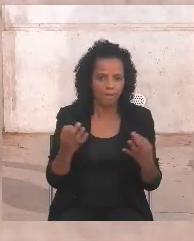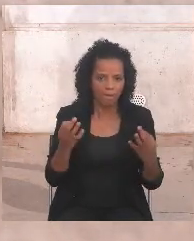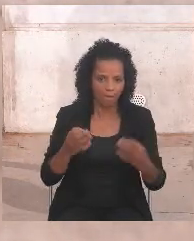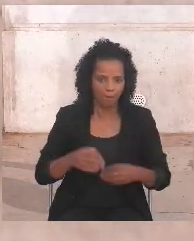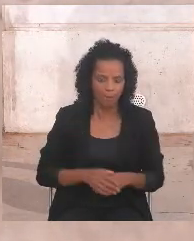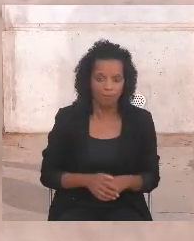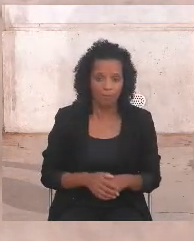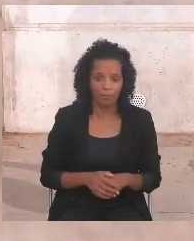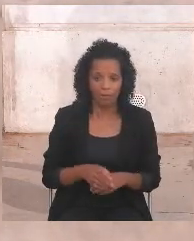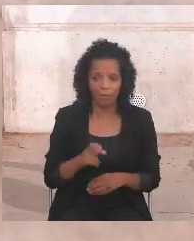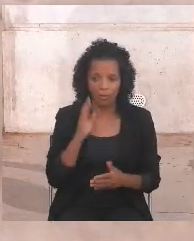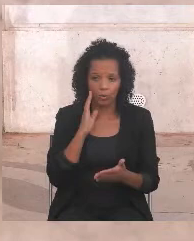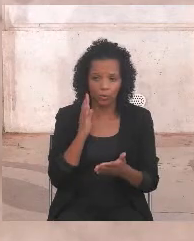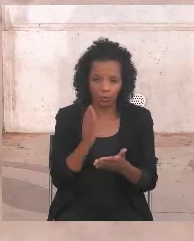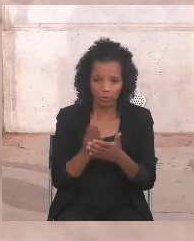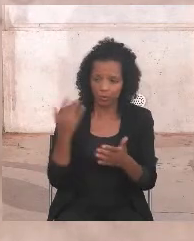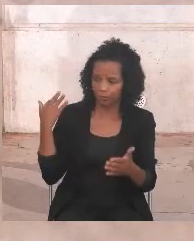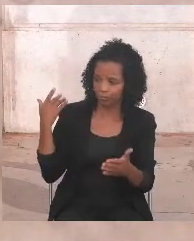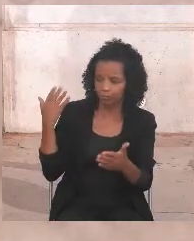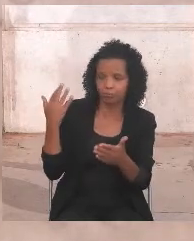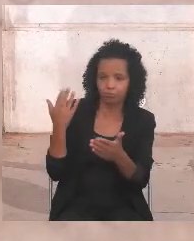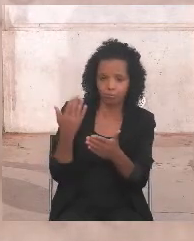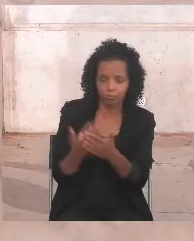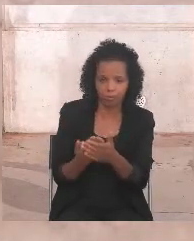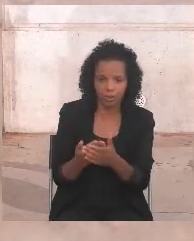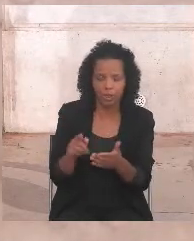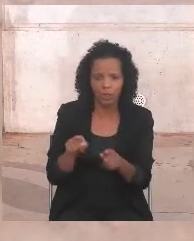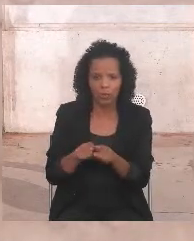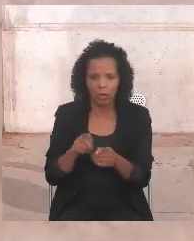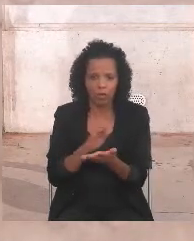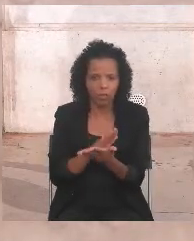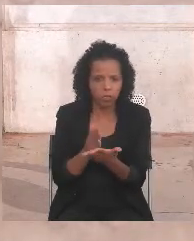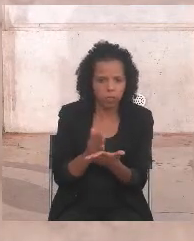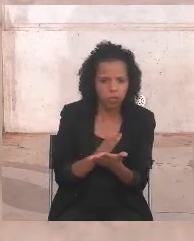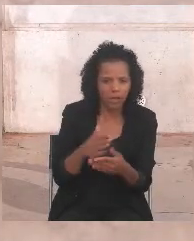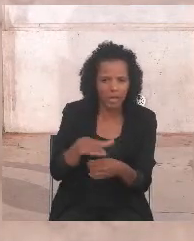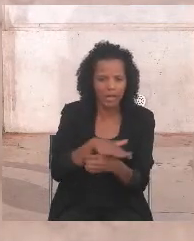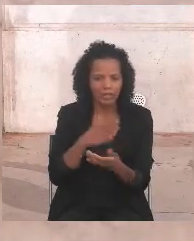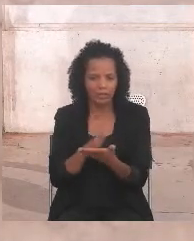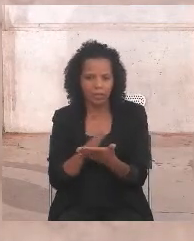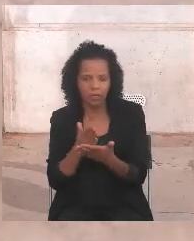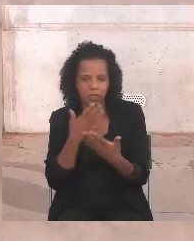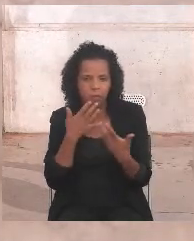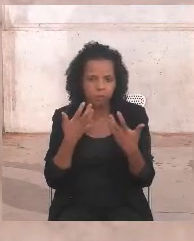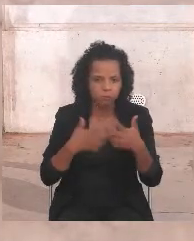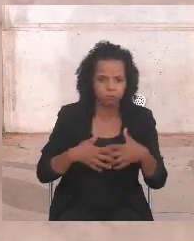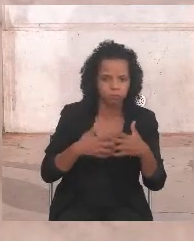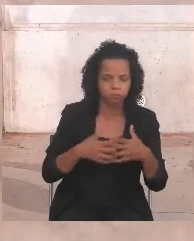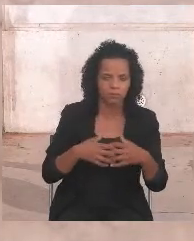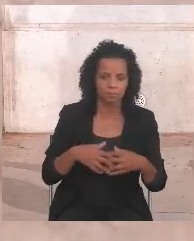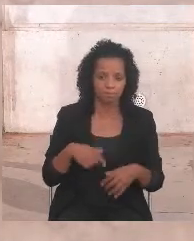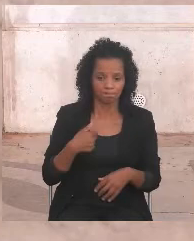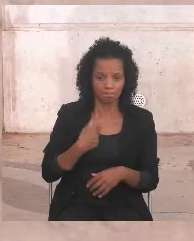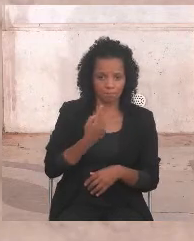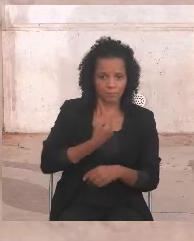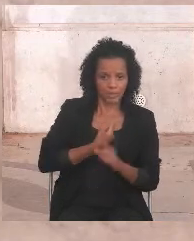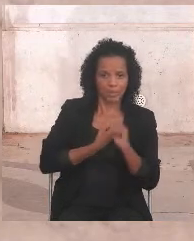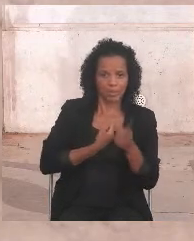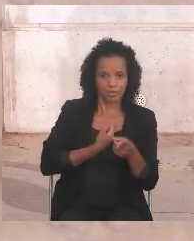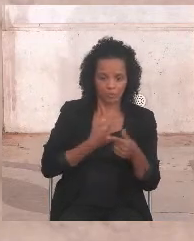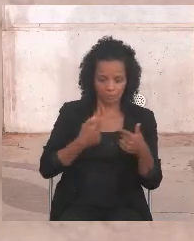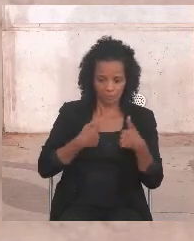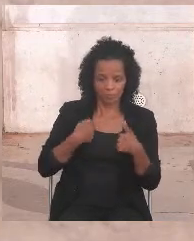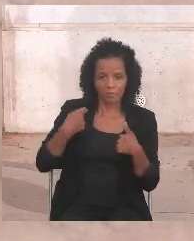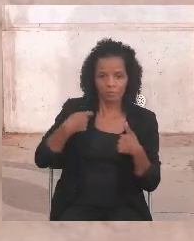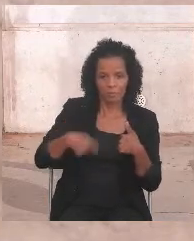nos últimos anos, demasiada incerteza nestas áreas. O meu dever, como